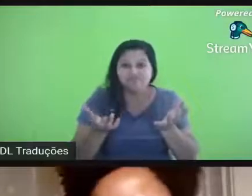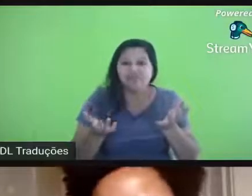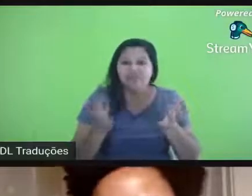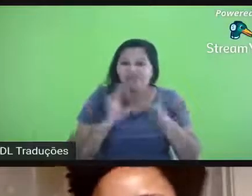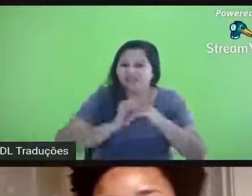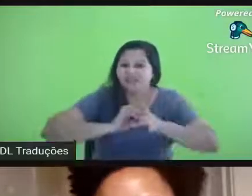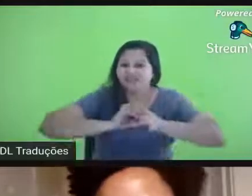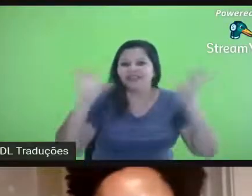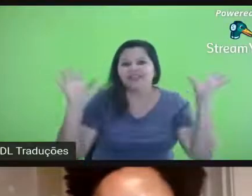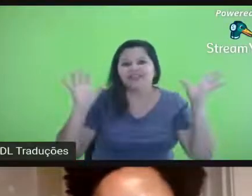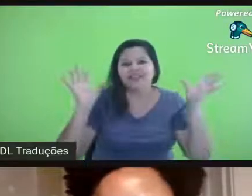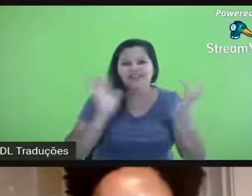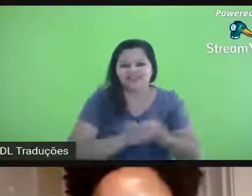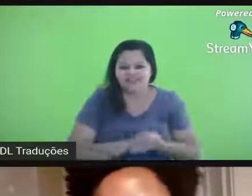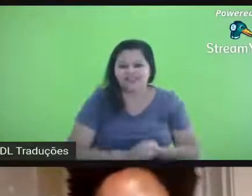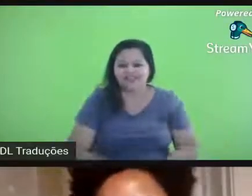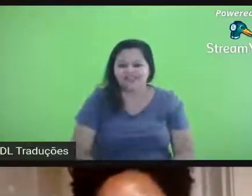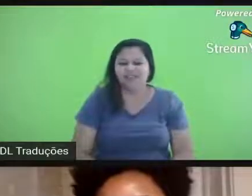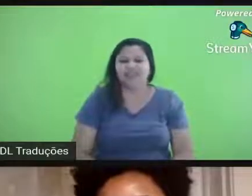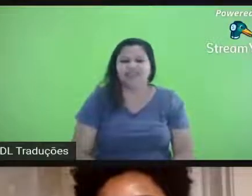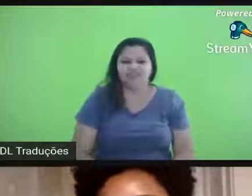acrescentar. Obrigada.